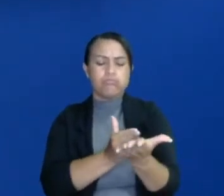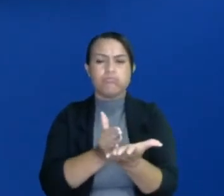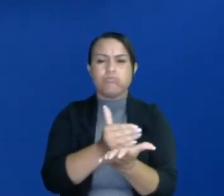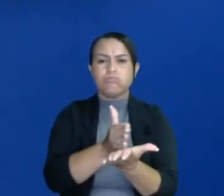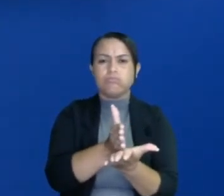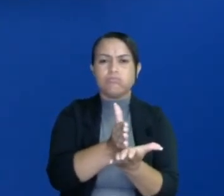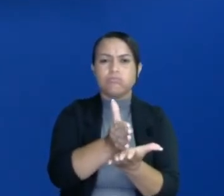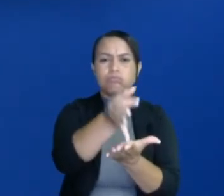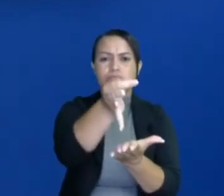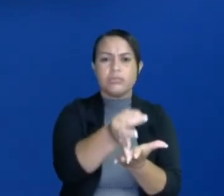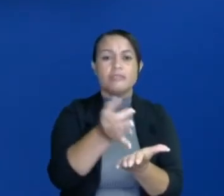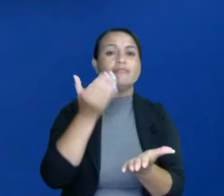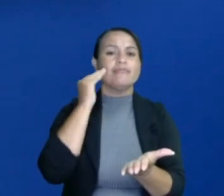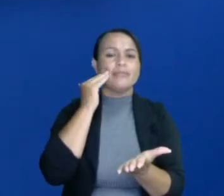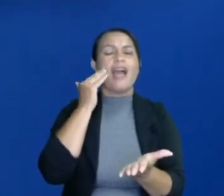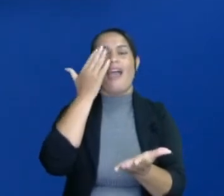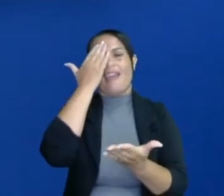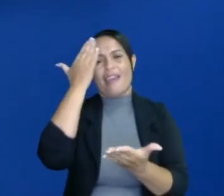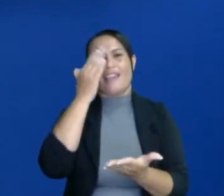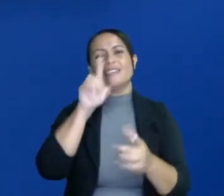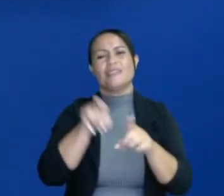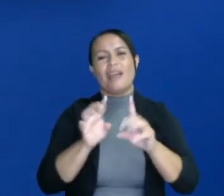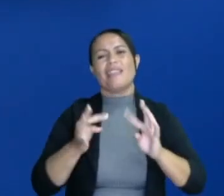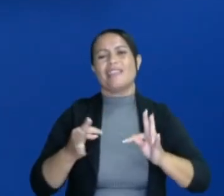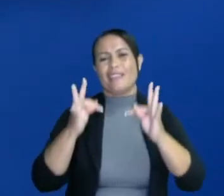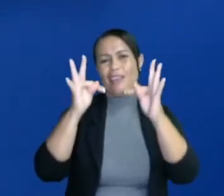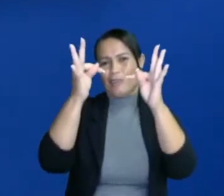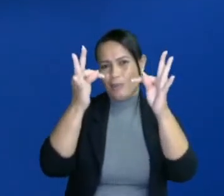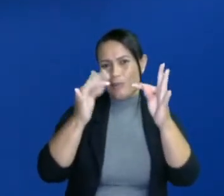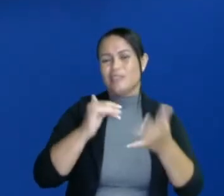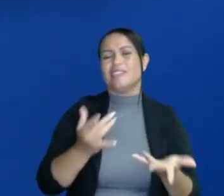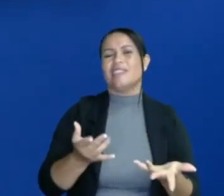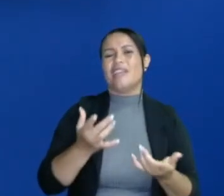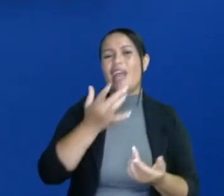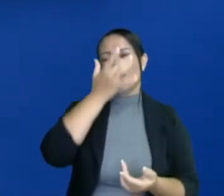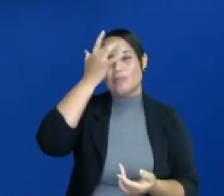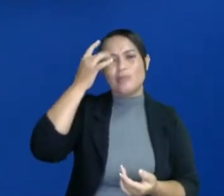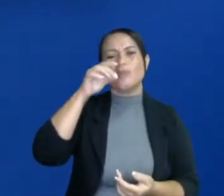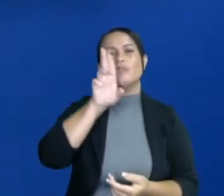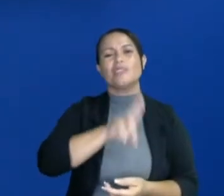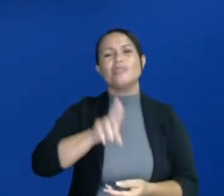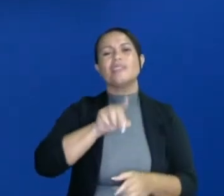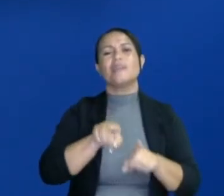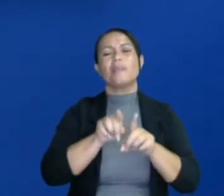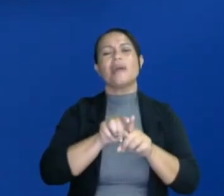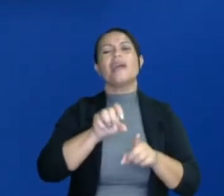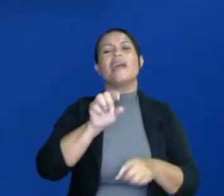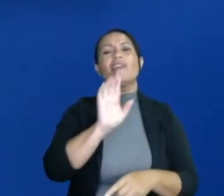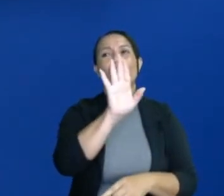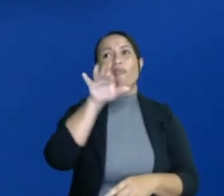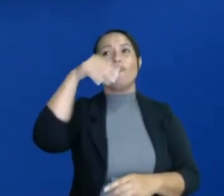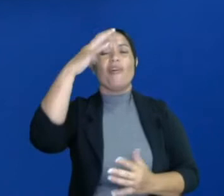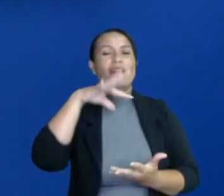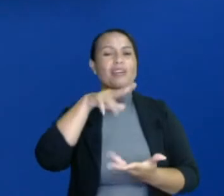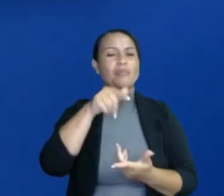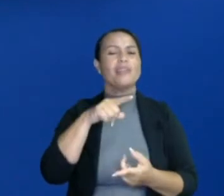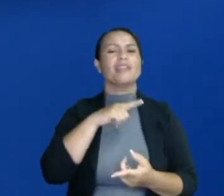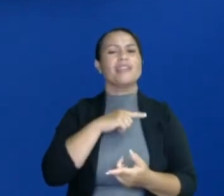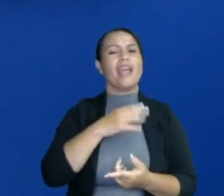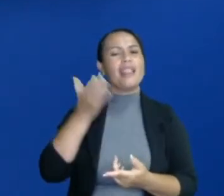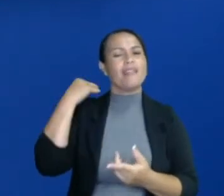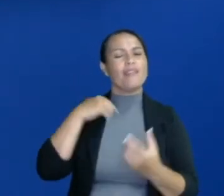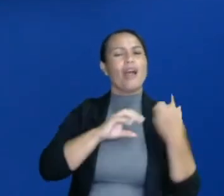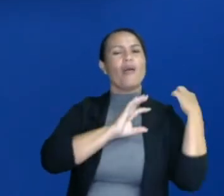e, basicamente, tudo graças à tecnologia, né? A invenção dos satélites artificiais, que tem a ver com o contexto da Guerra